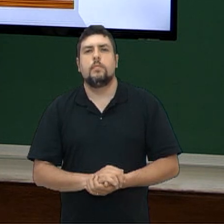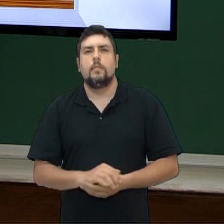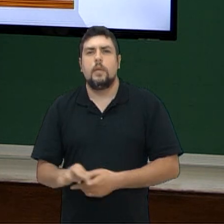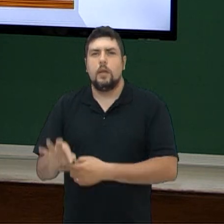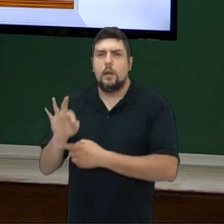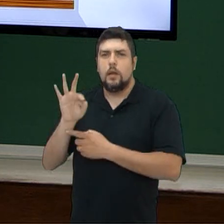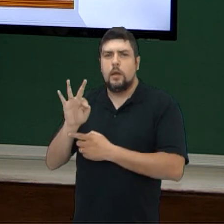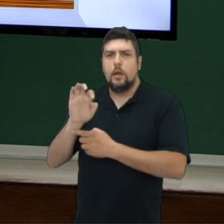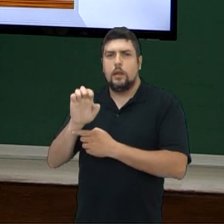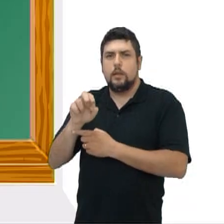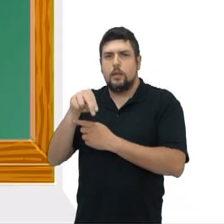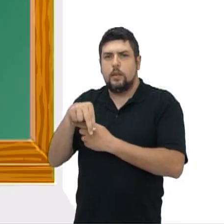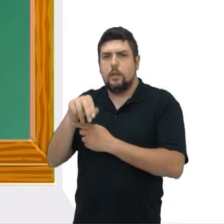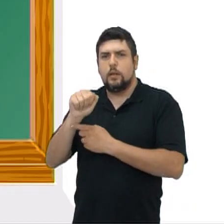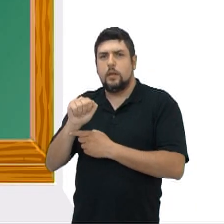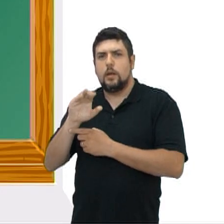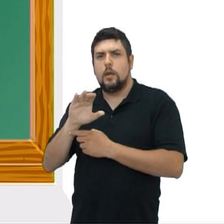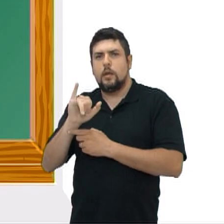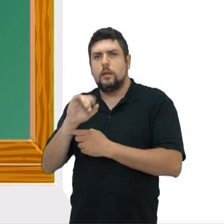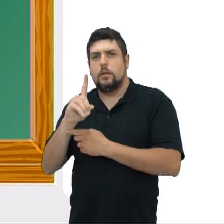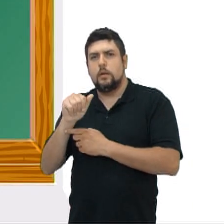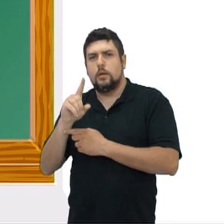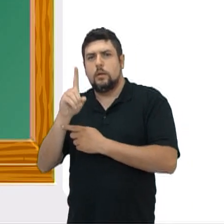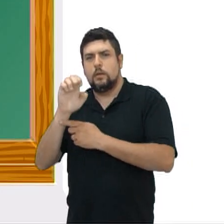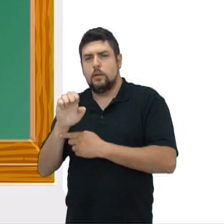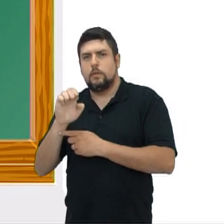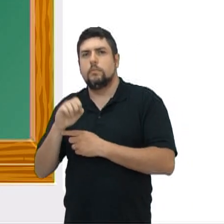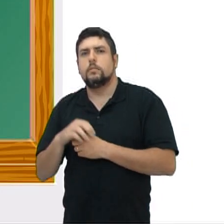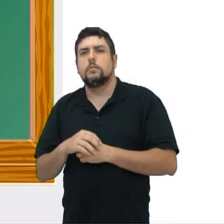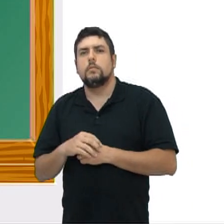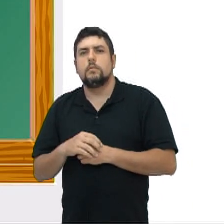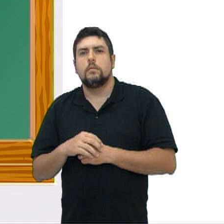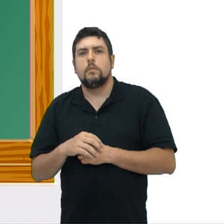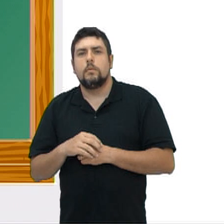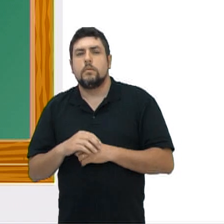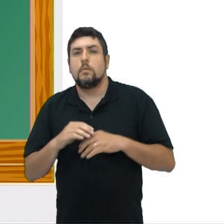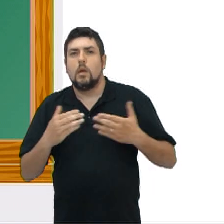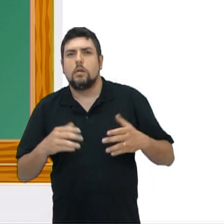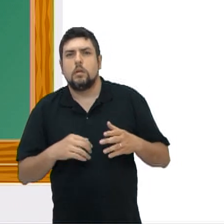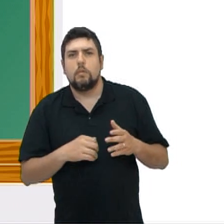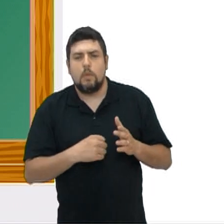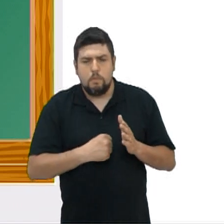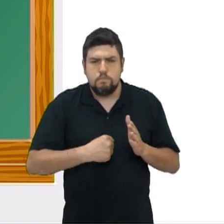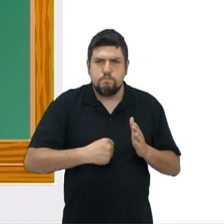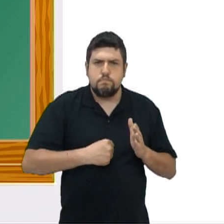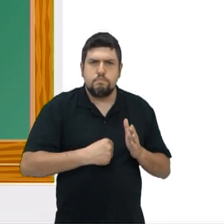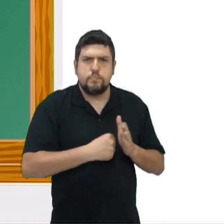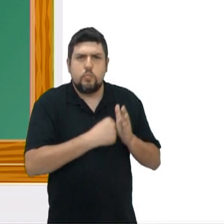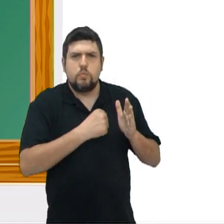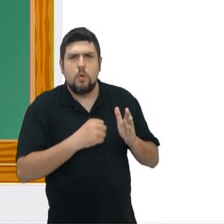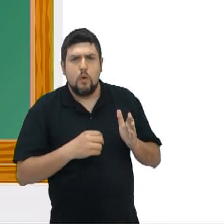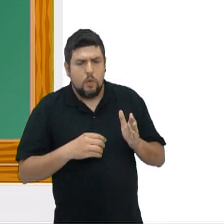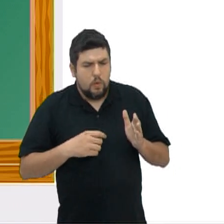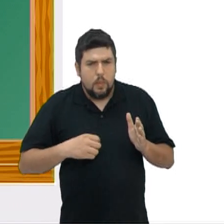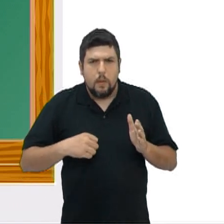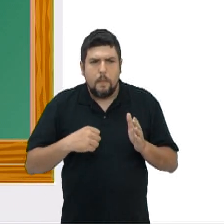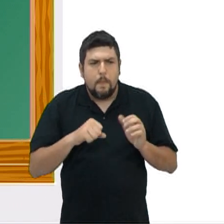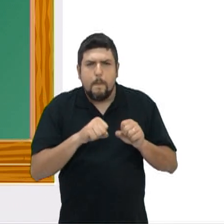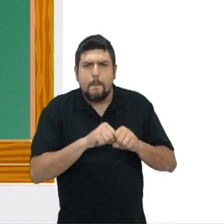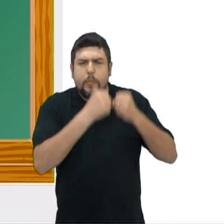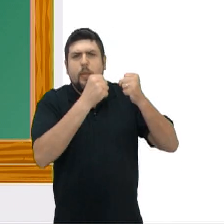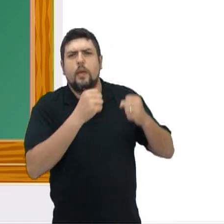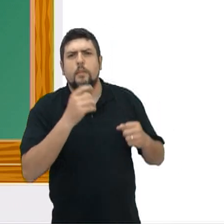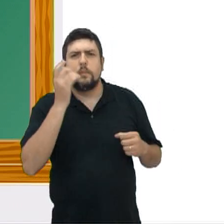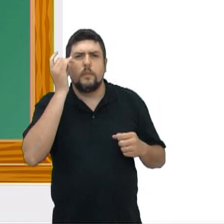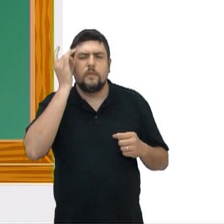Tenacidade, pessoal. A resistência das substâncias covalentes ao impacto é muito baixa. Normalmente,